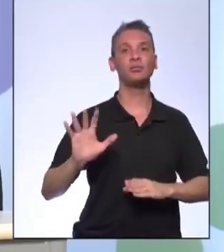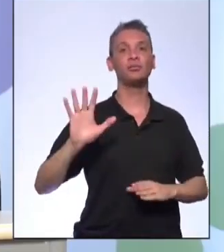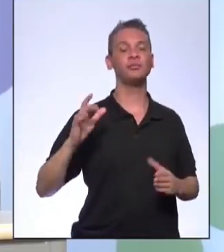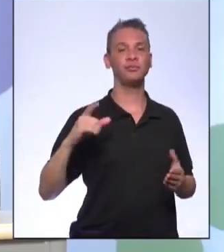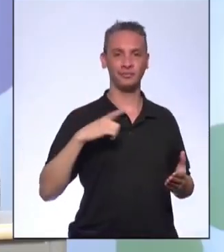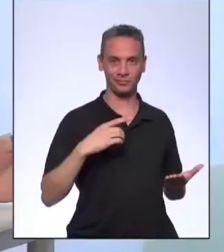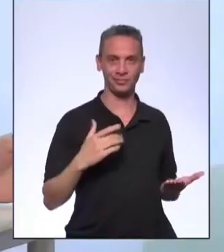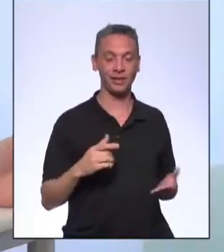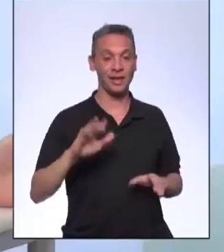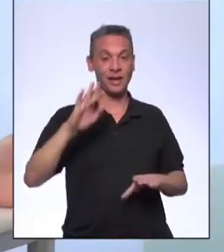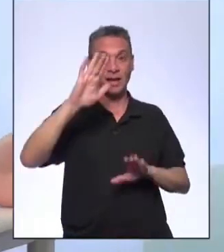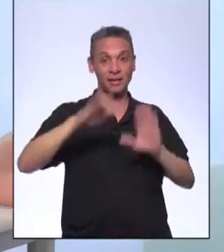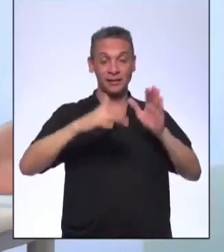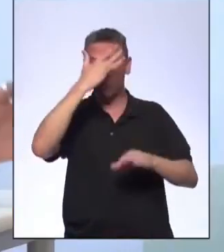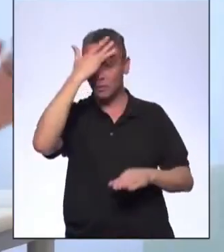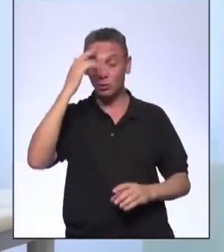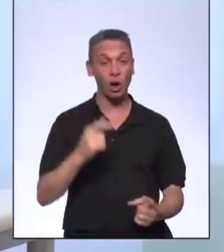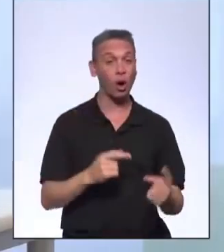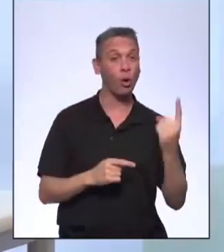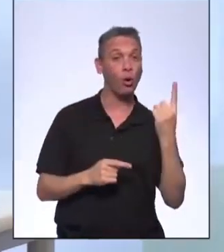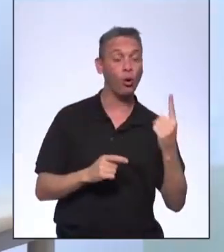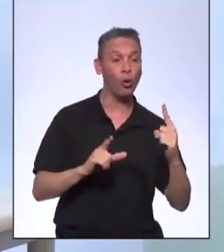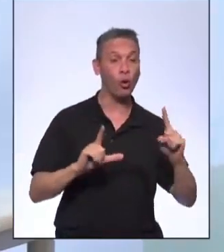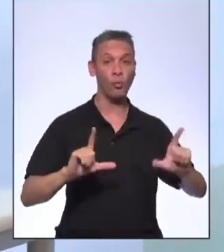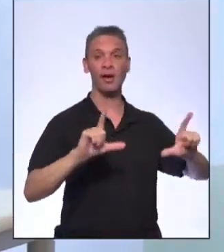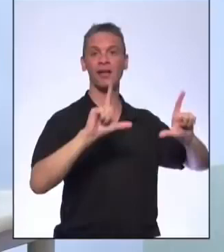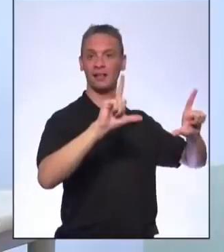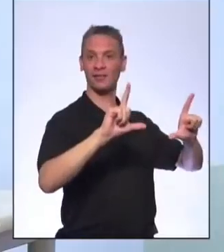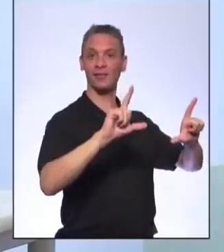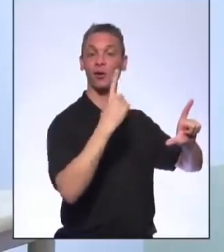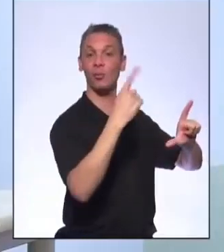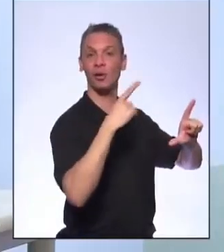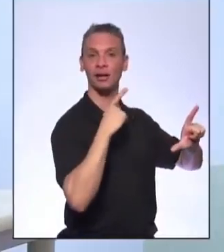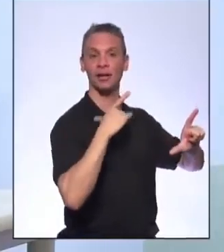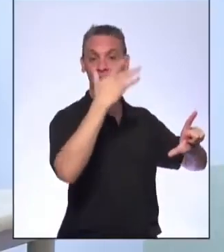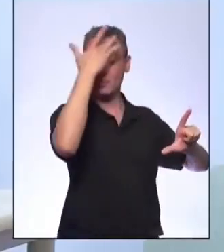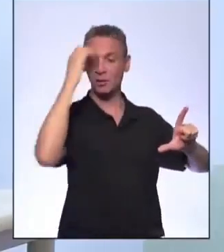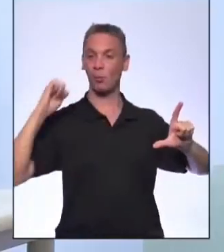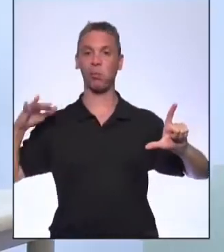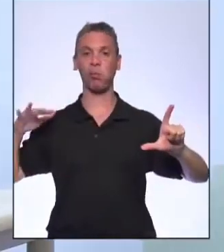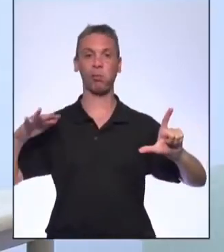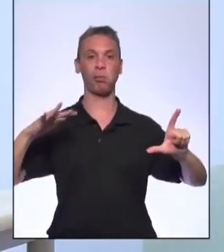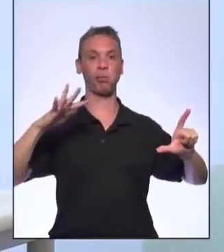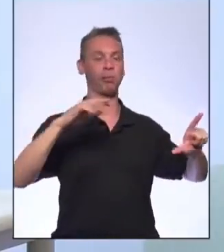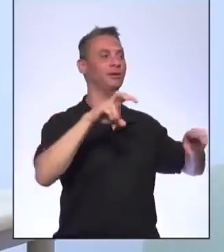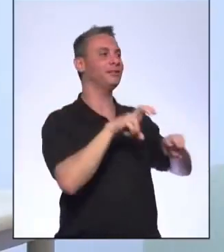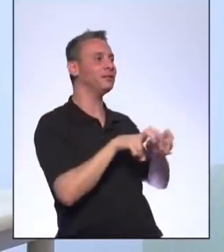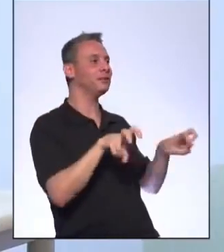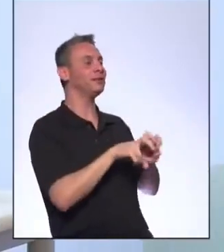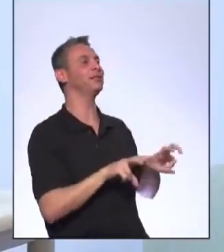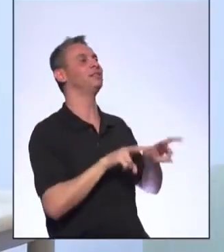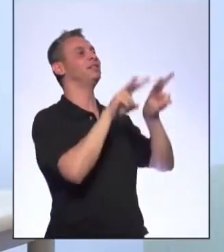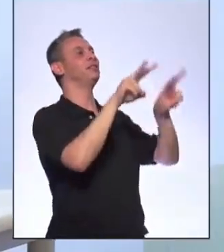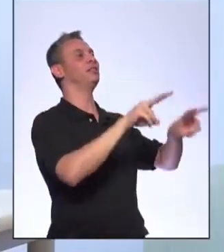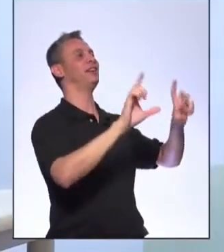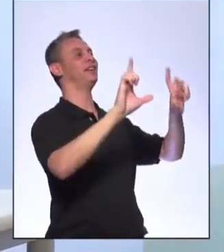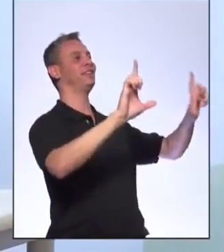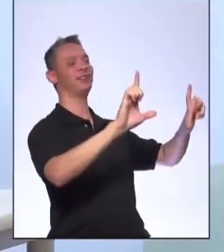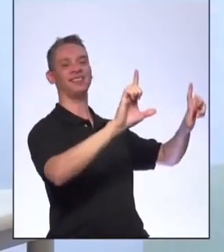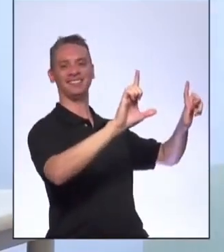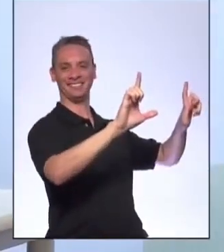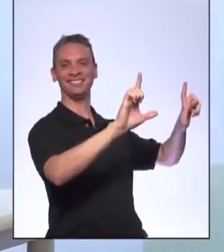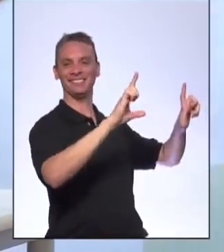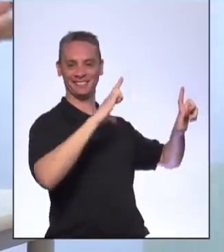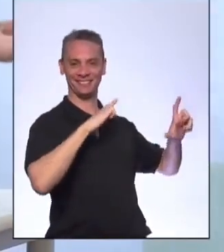vezes tinha só uma por bairro, e a galera se juntava na casa daquela uma pessoa que tinha TV para poder assistir.